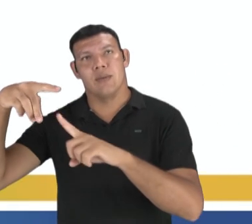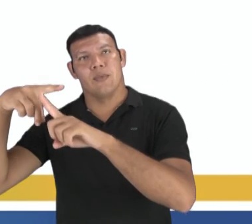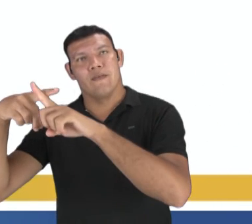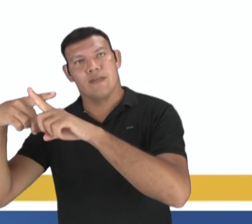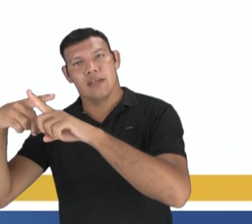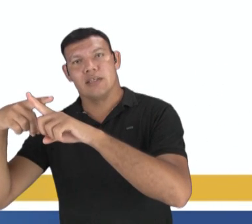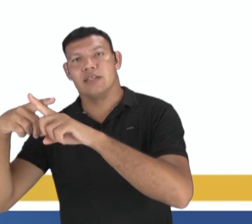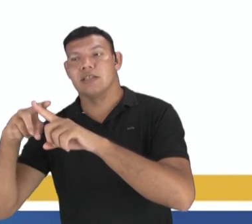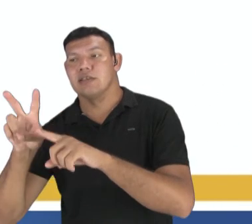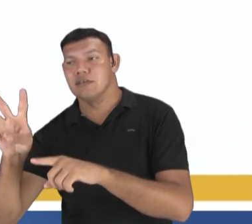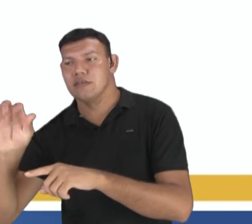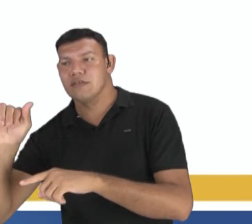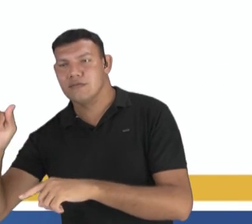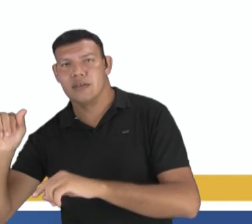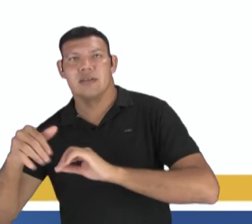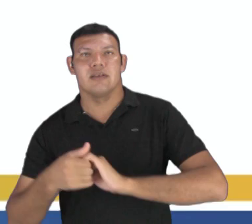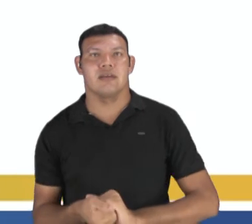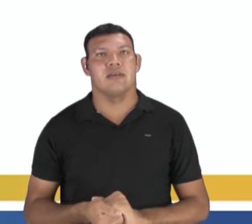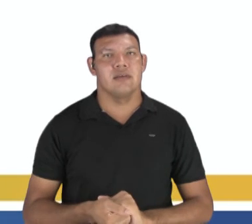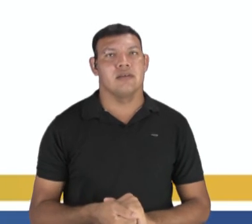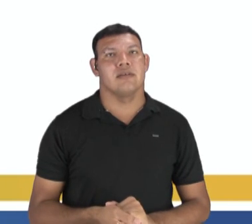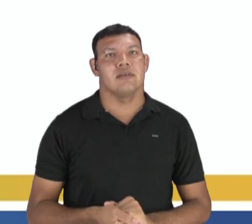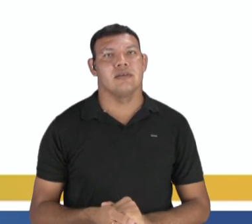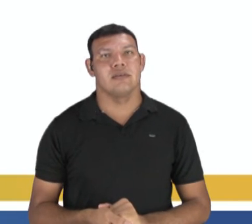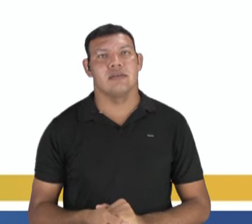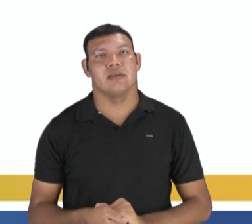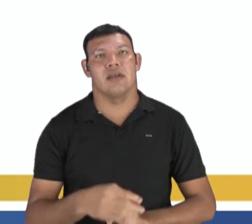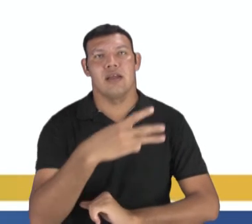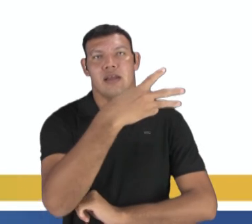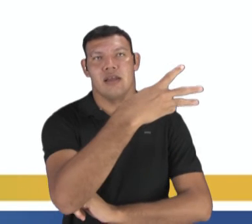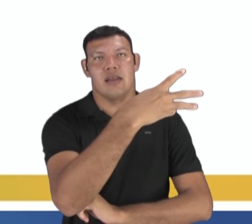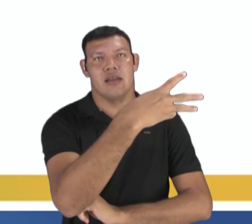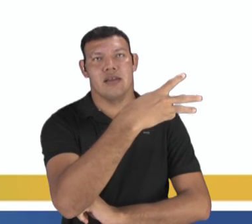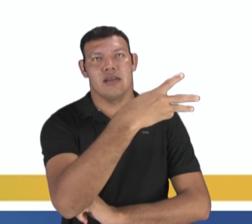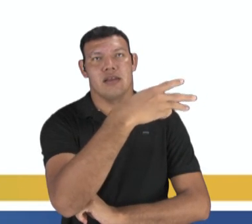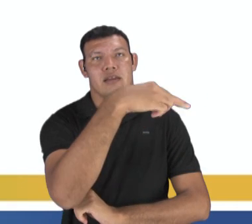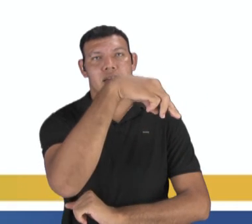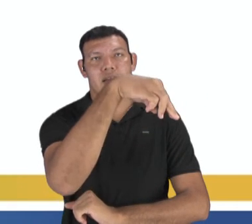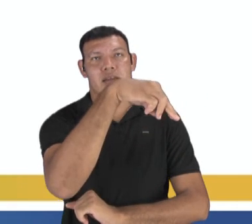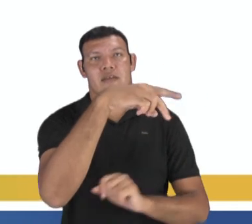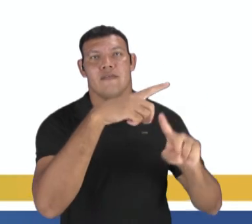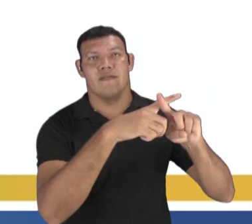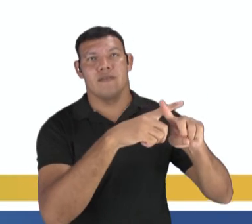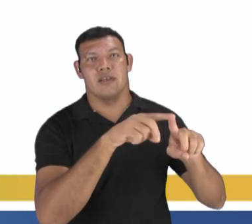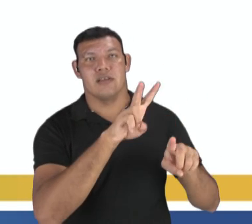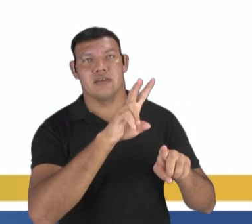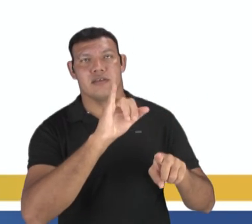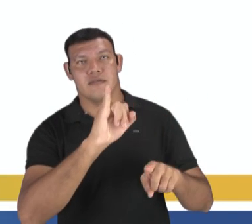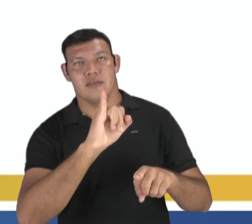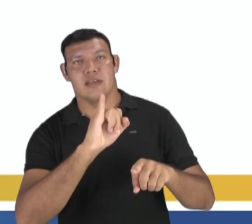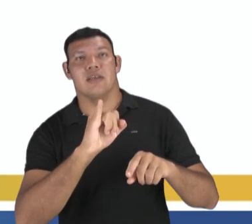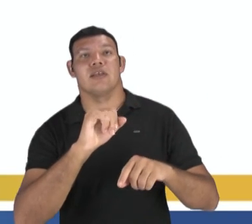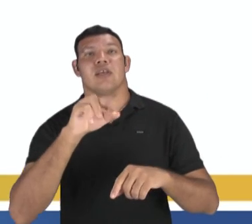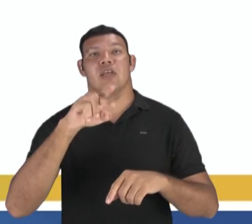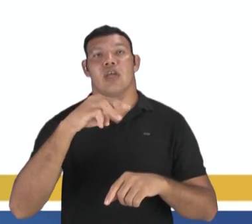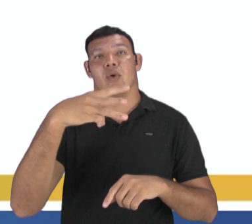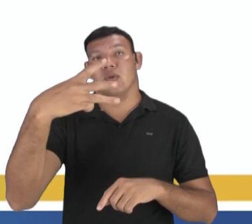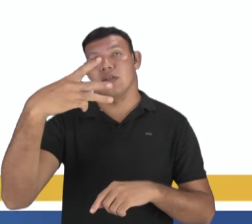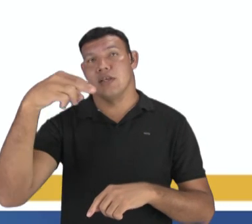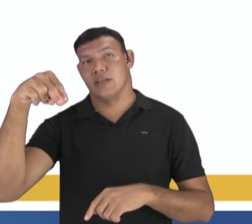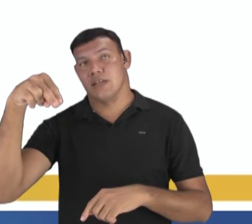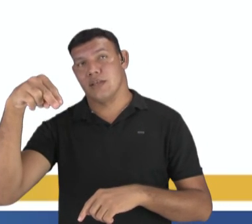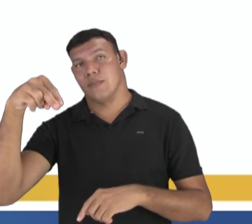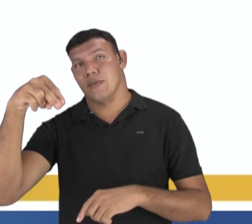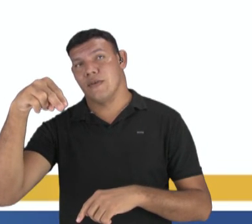valores. Então tá aqui, pessoal, ó. 3m vezes VI vai ser igual a 3m vezes VF aqui, tá? No caso, tá?